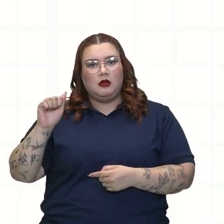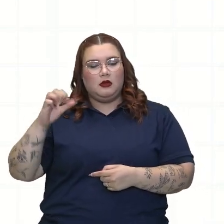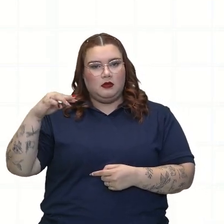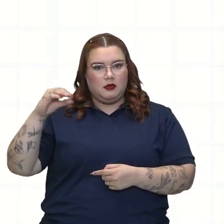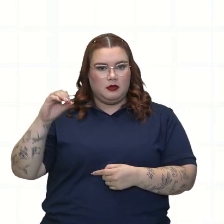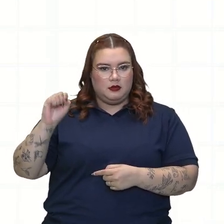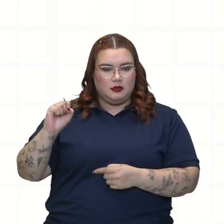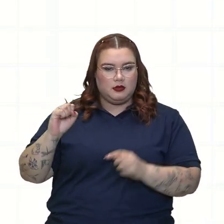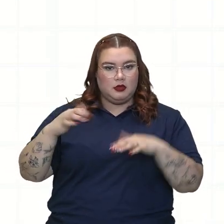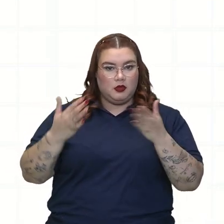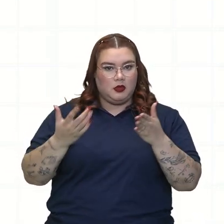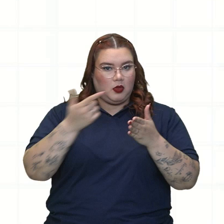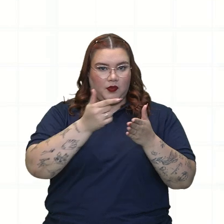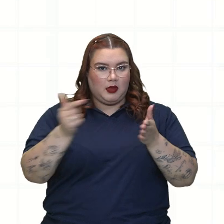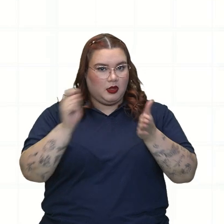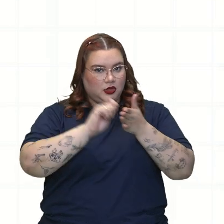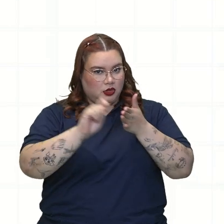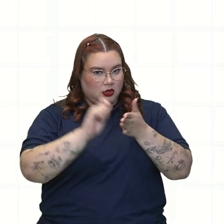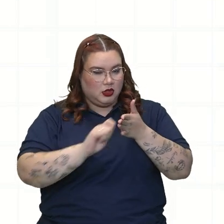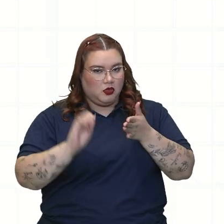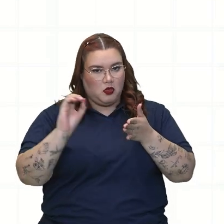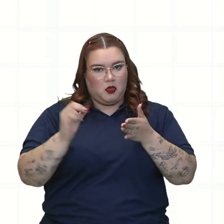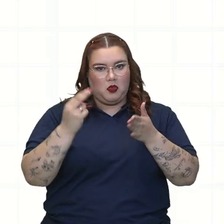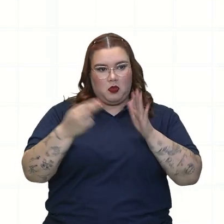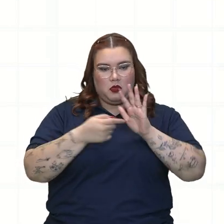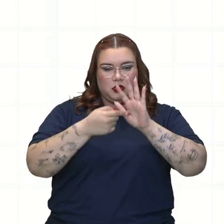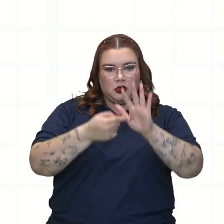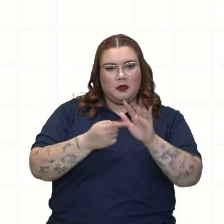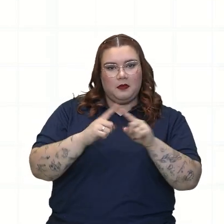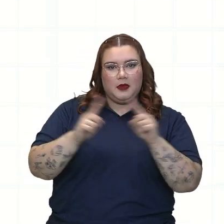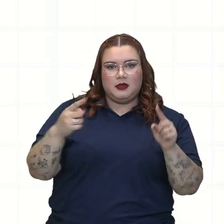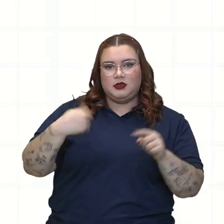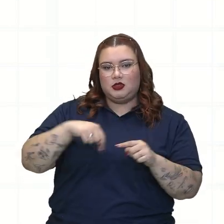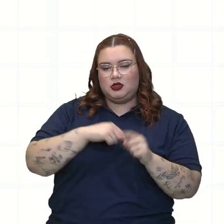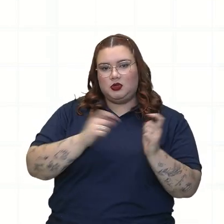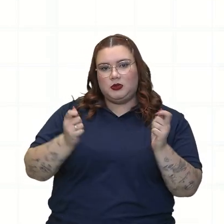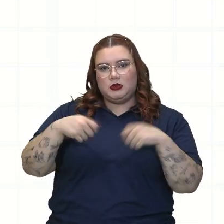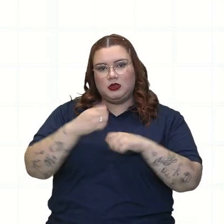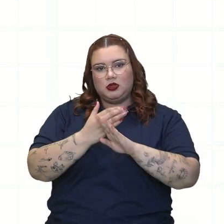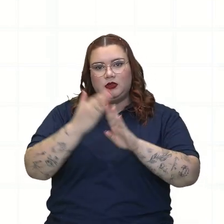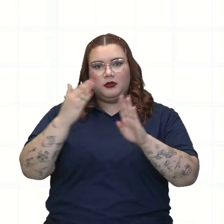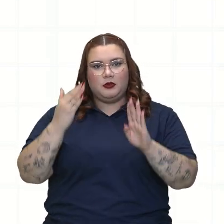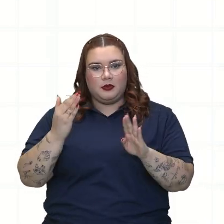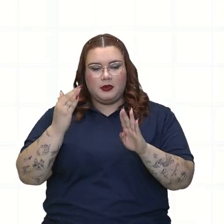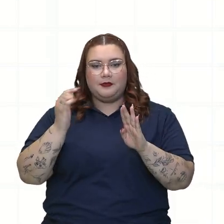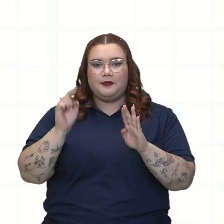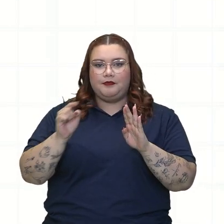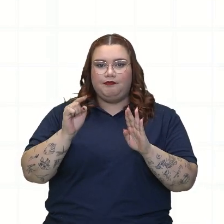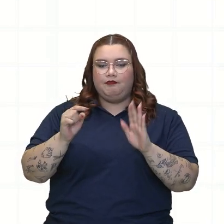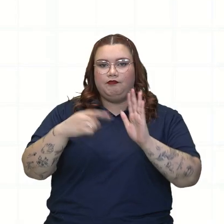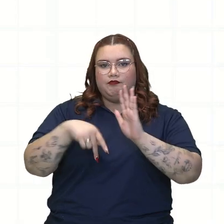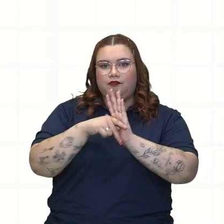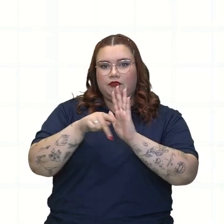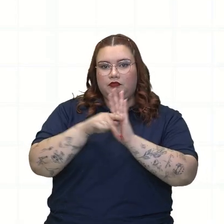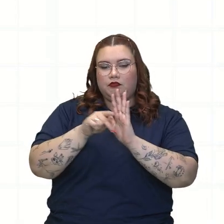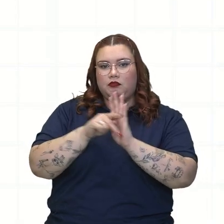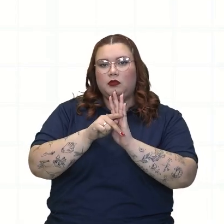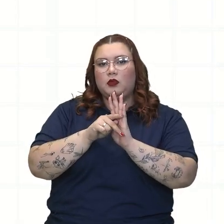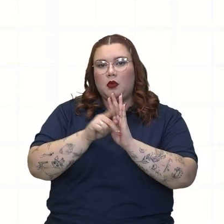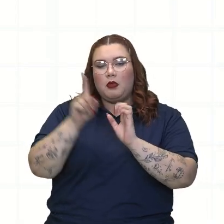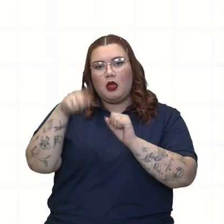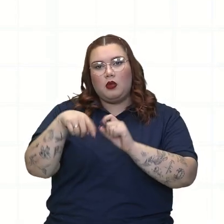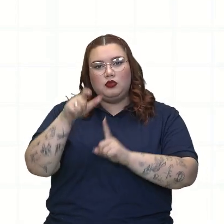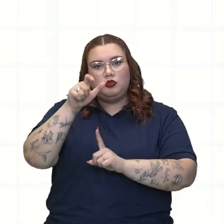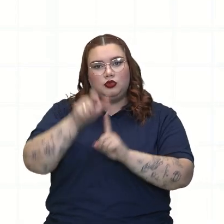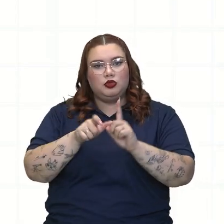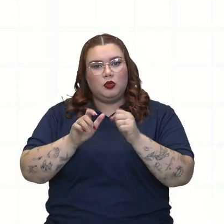esteja escrito, esse sujeito é possível de identificar, porque ele é o que nós chamamos de sujeito oculto e